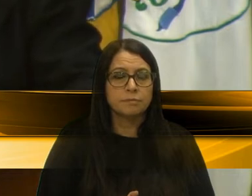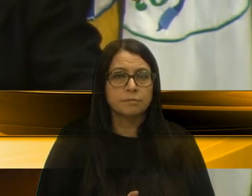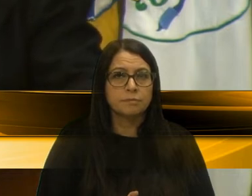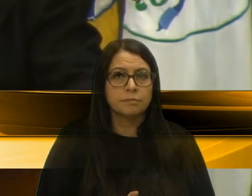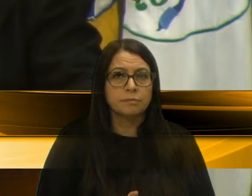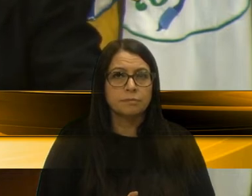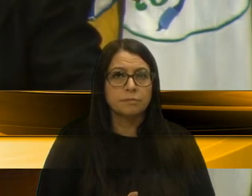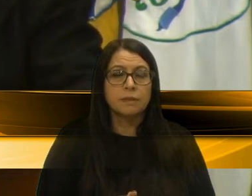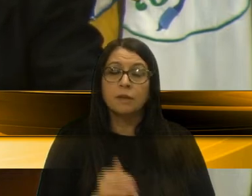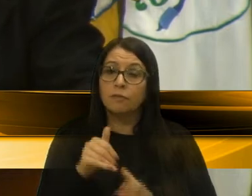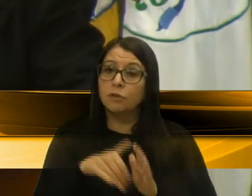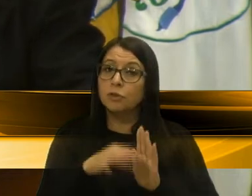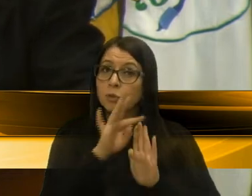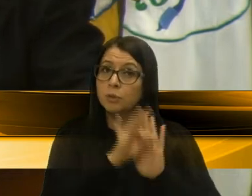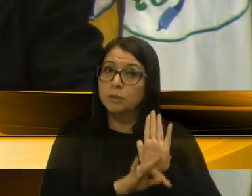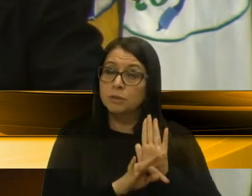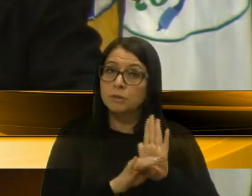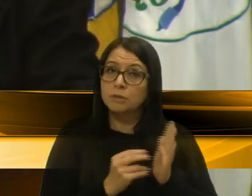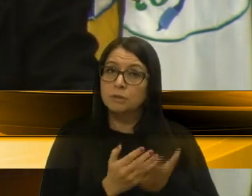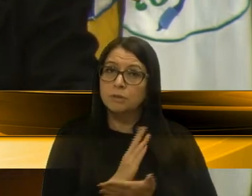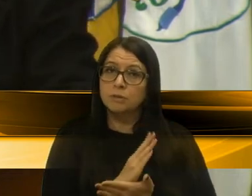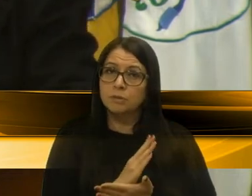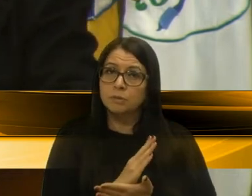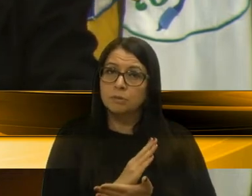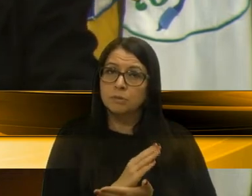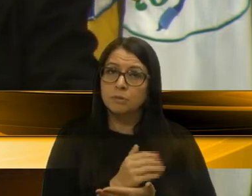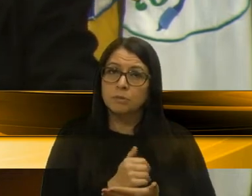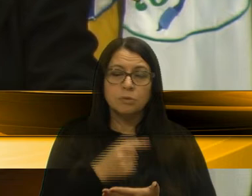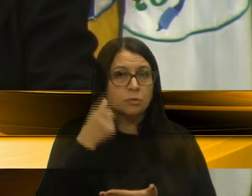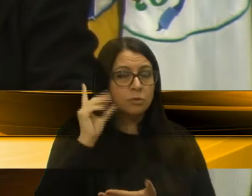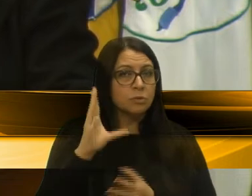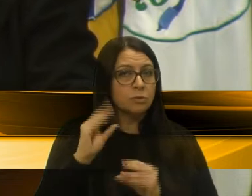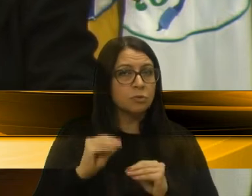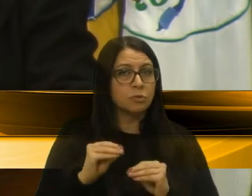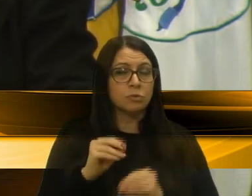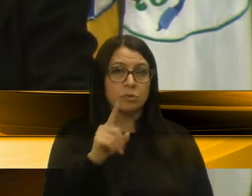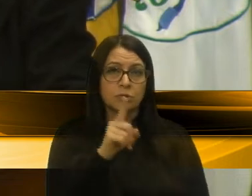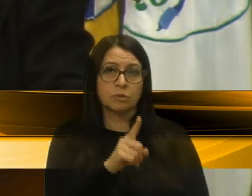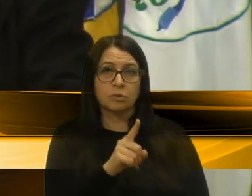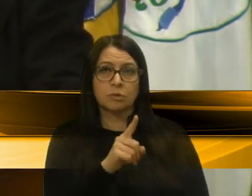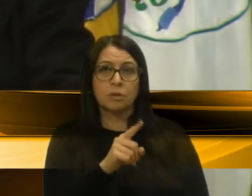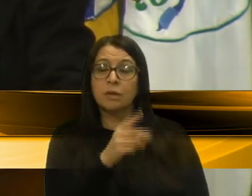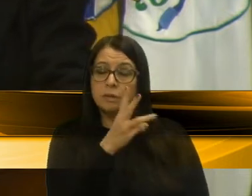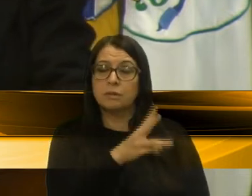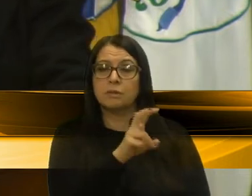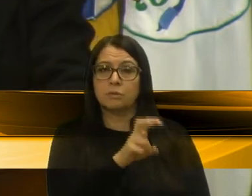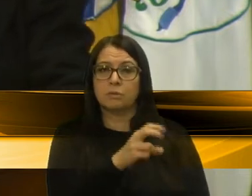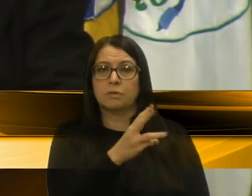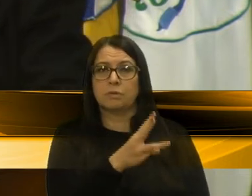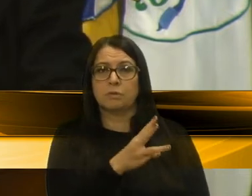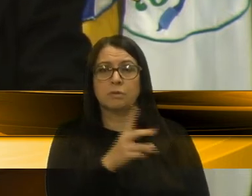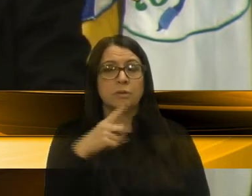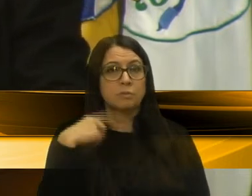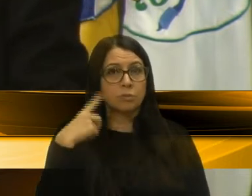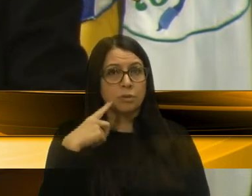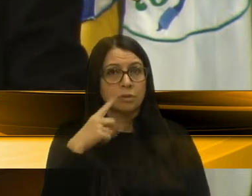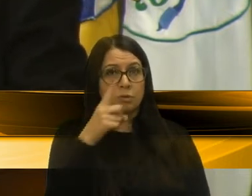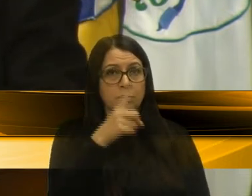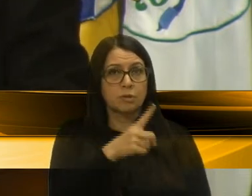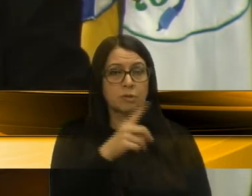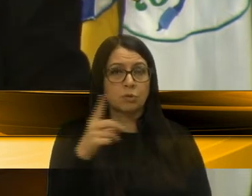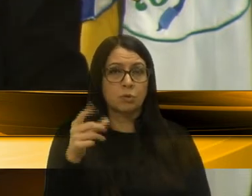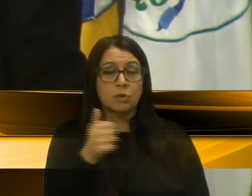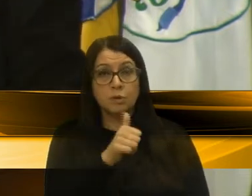Não votaram o texto base, foi aprovado o texto base ontem à noite, com 353 deputados e